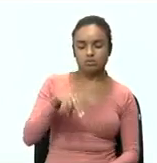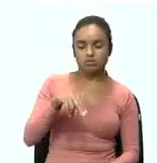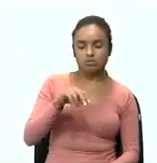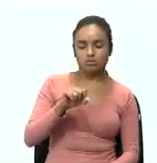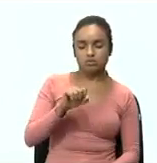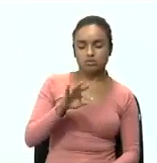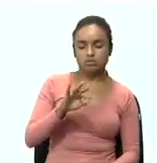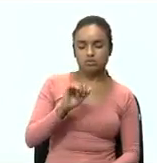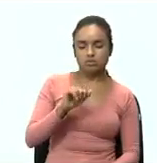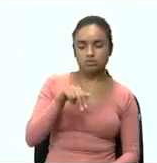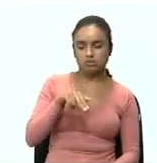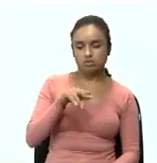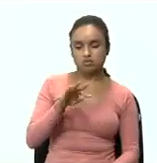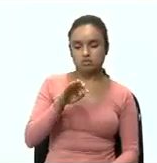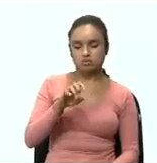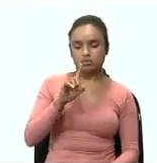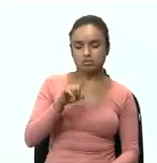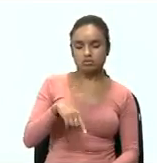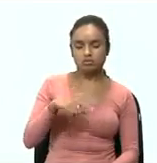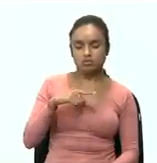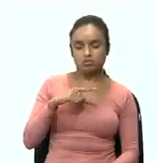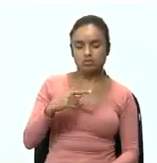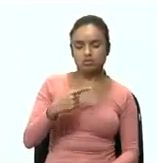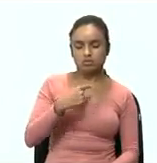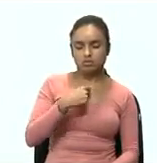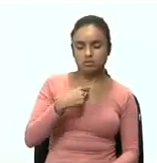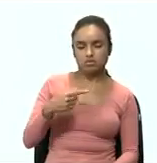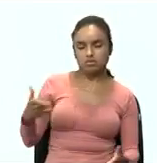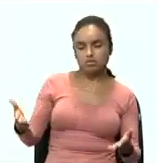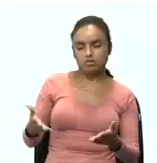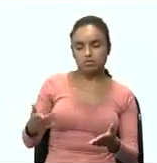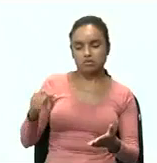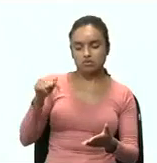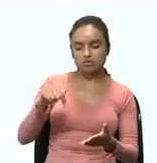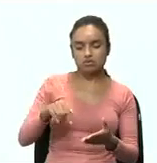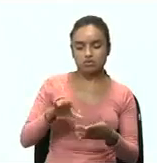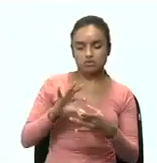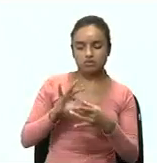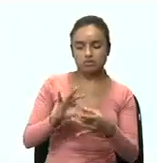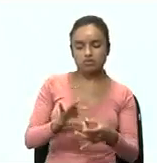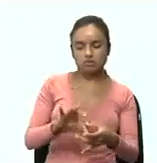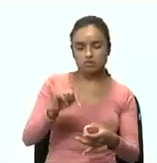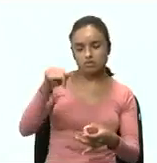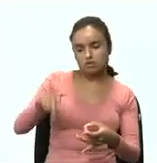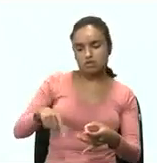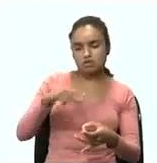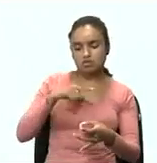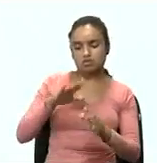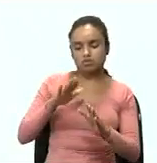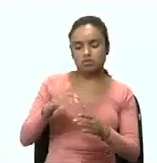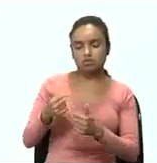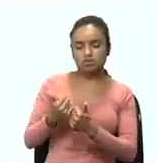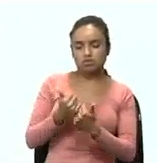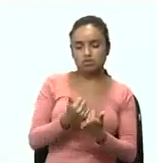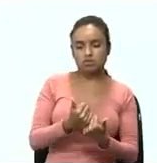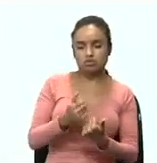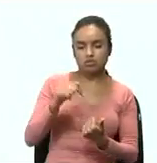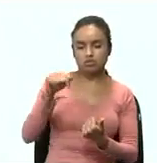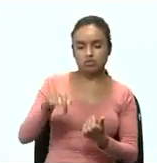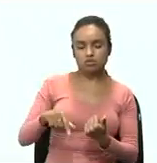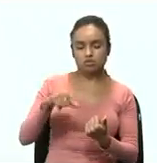limite de n tendendo ao infinito, e eu vou, então, no caso, já substituir. Como eu tenho